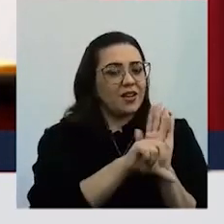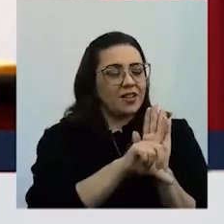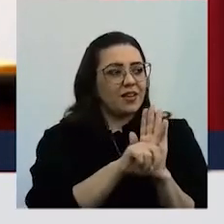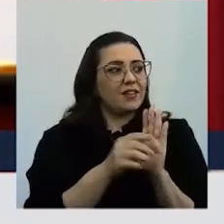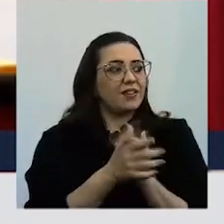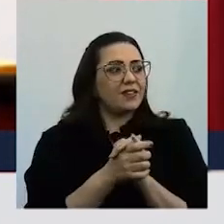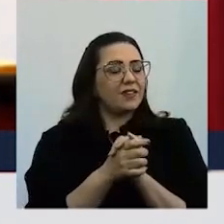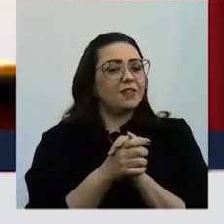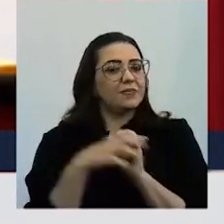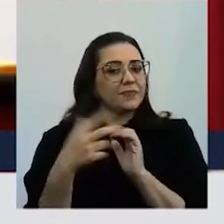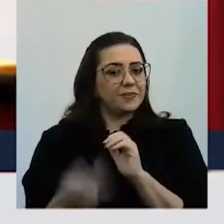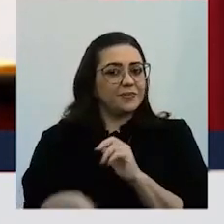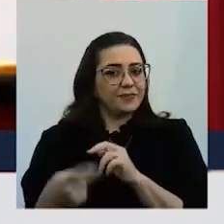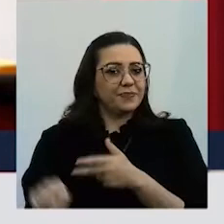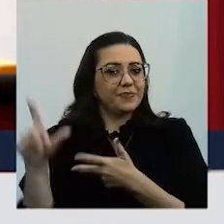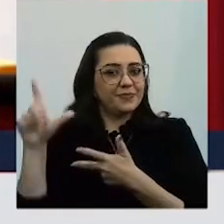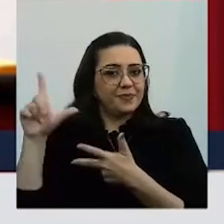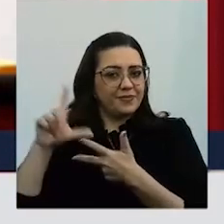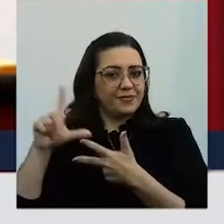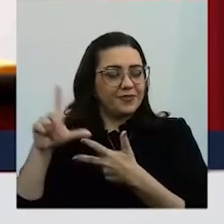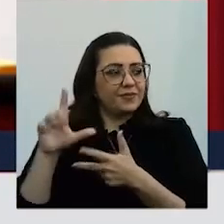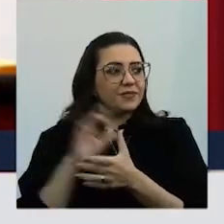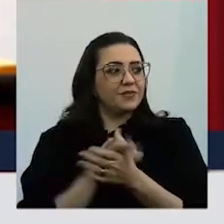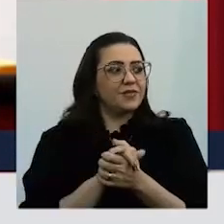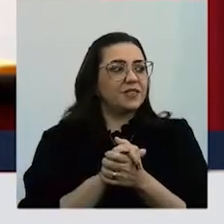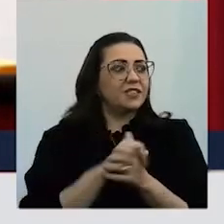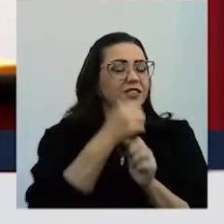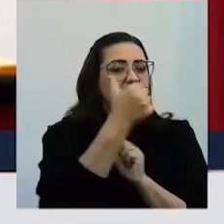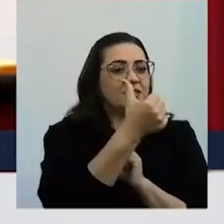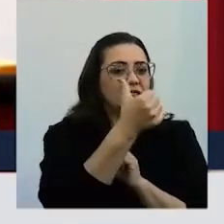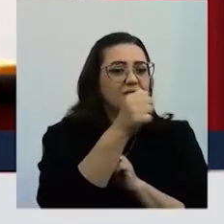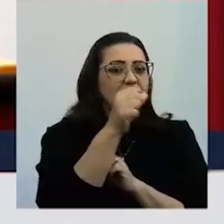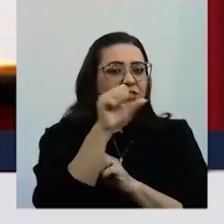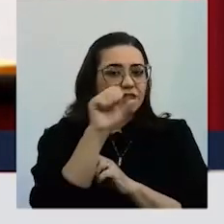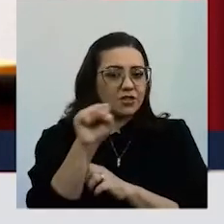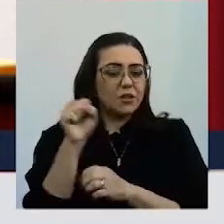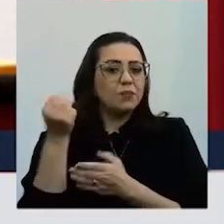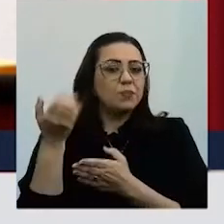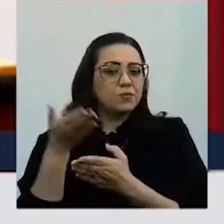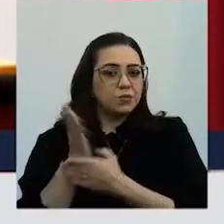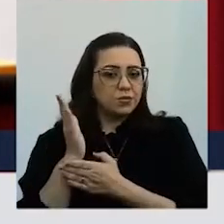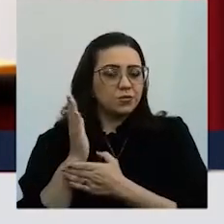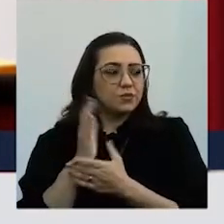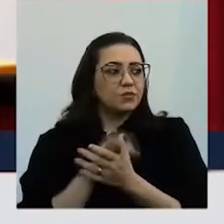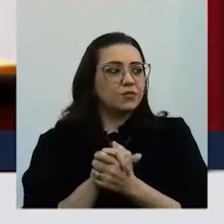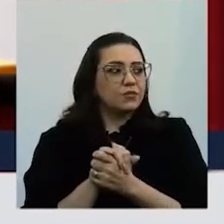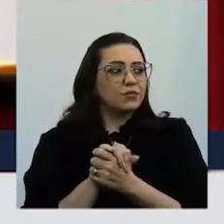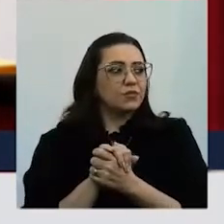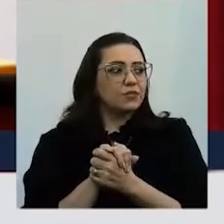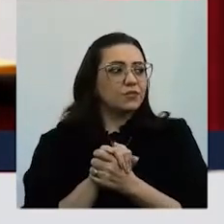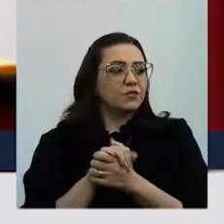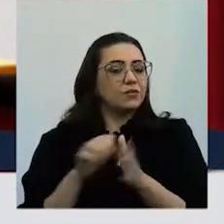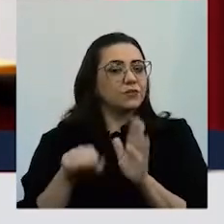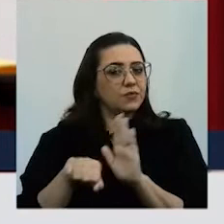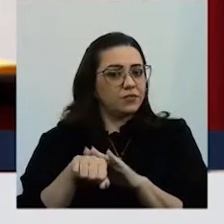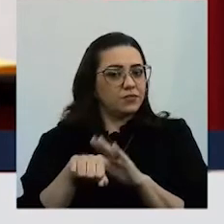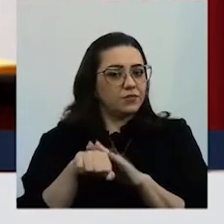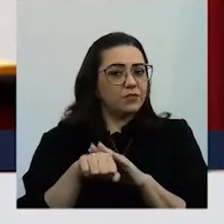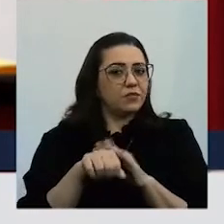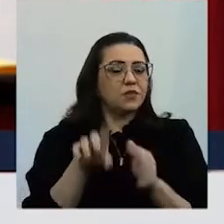autoria do Legislativo e 118 aprovados de autoria do Poder